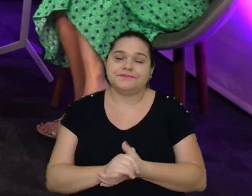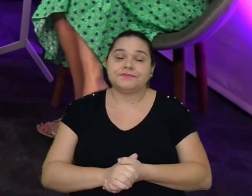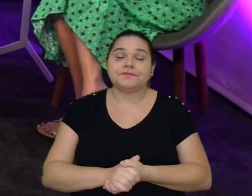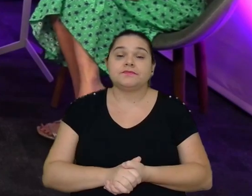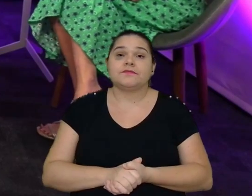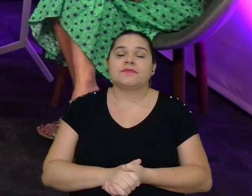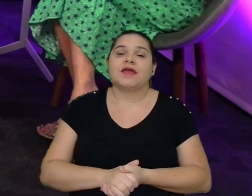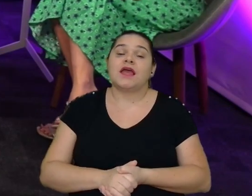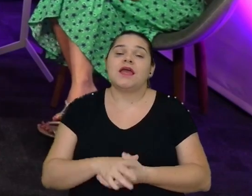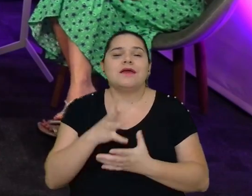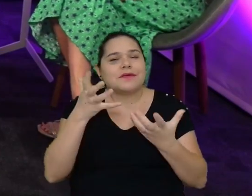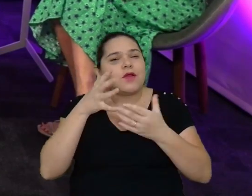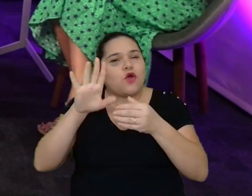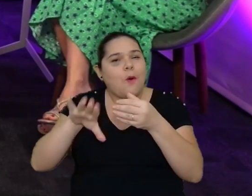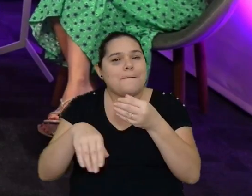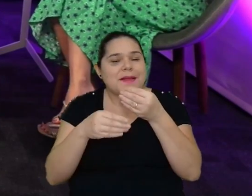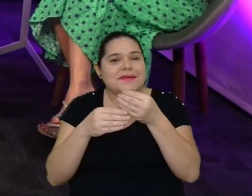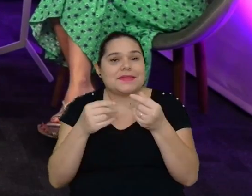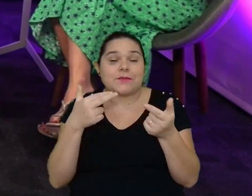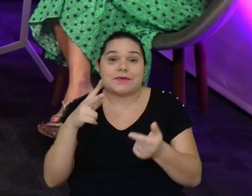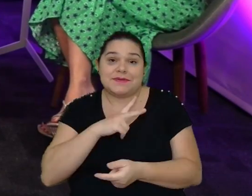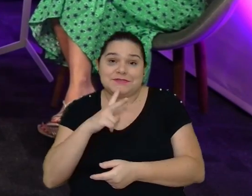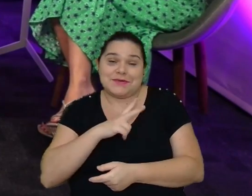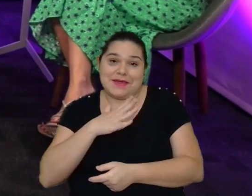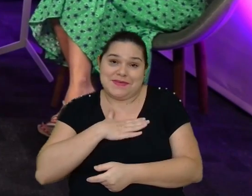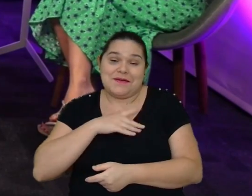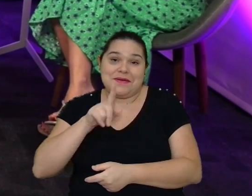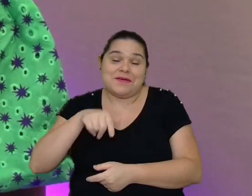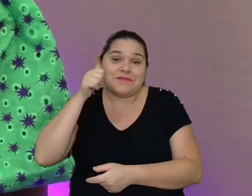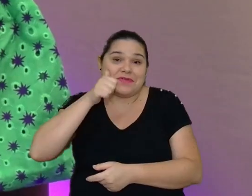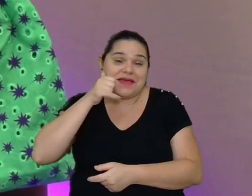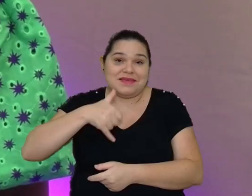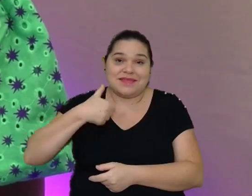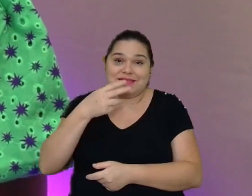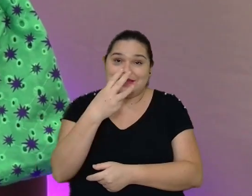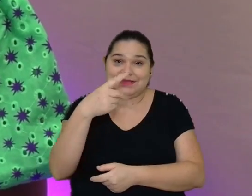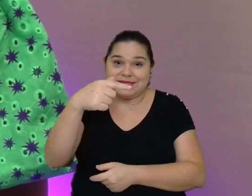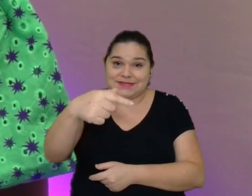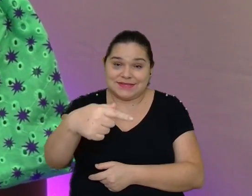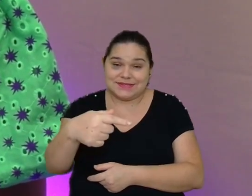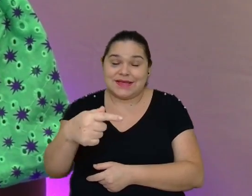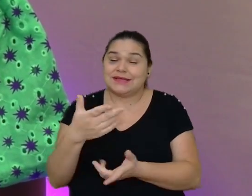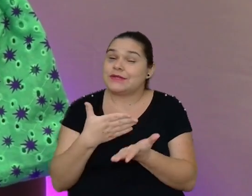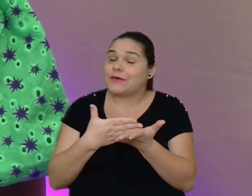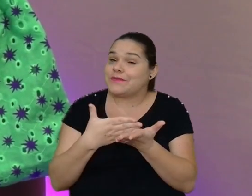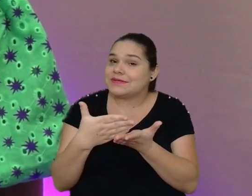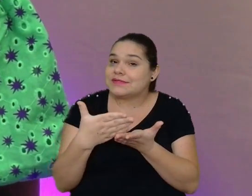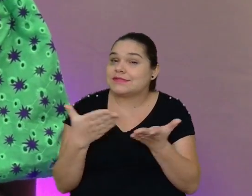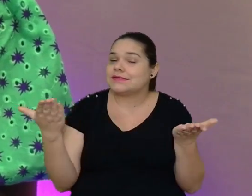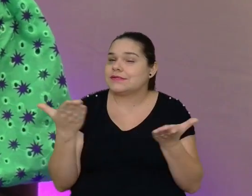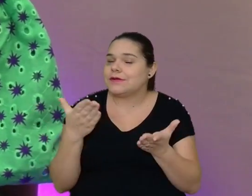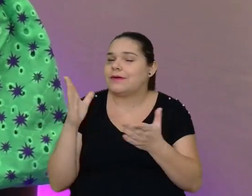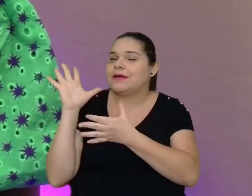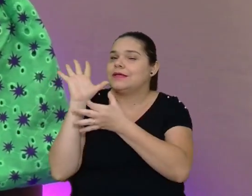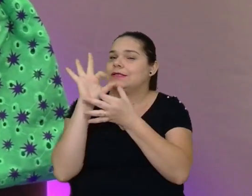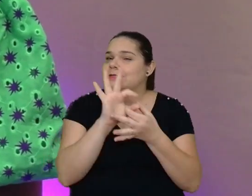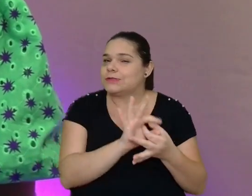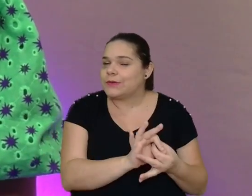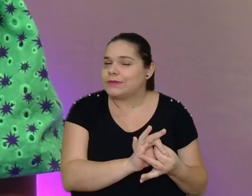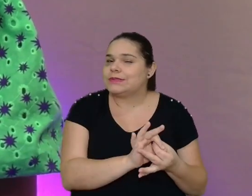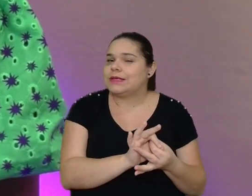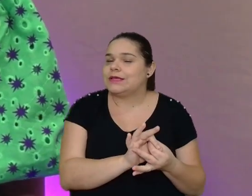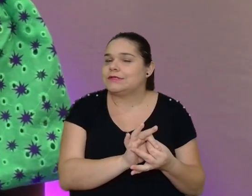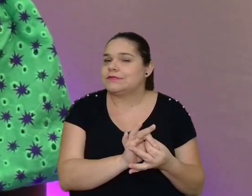com uma questão pessoal, assim, eu sou uma mulher de 37 anos entrando agora nesse universo para me